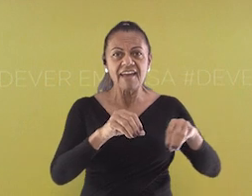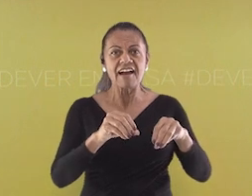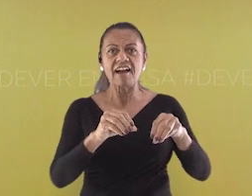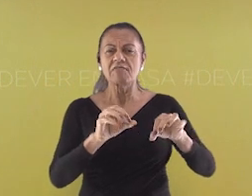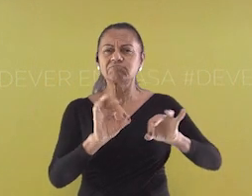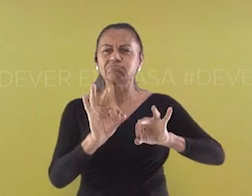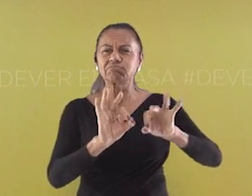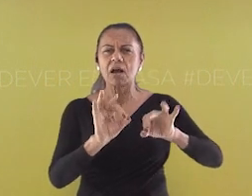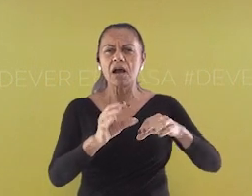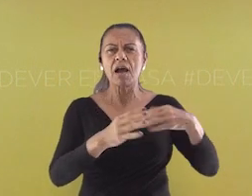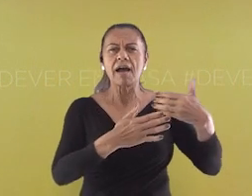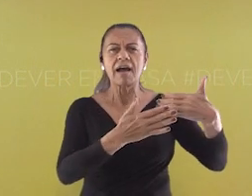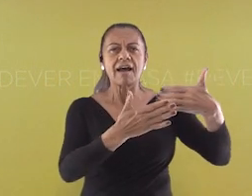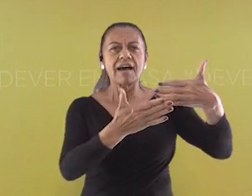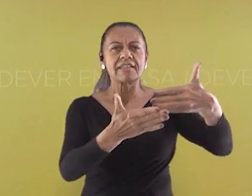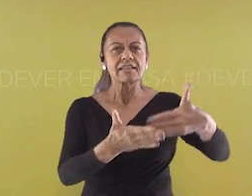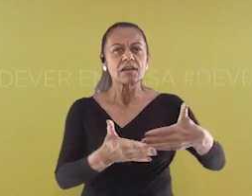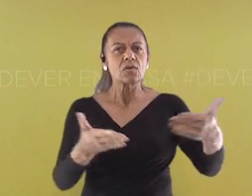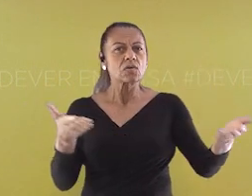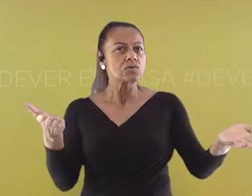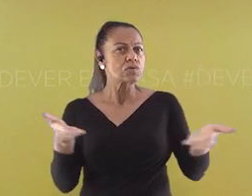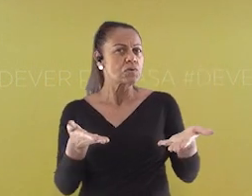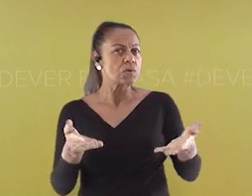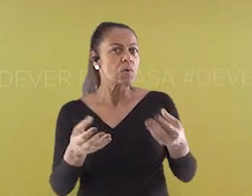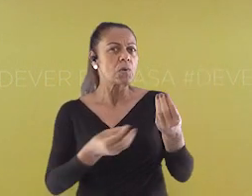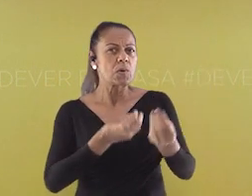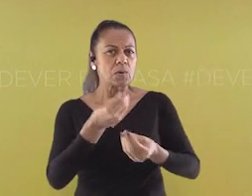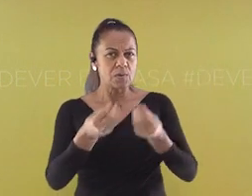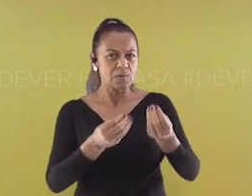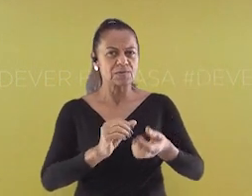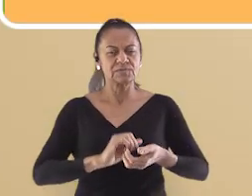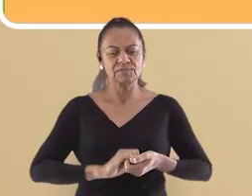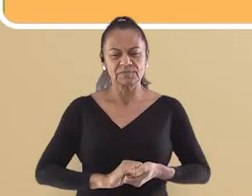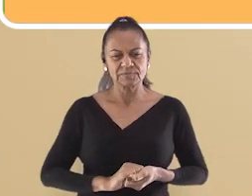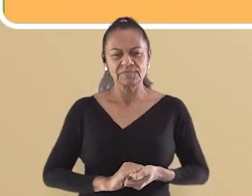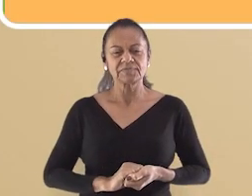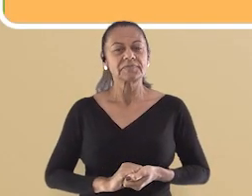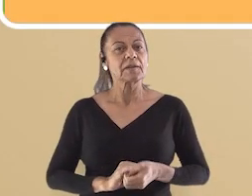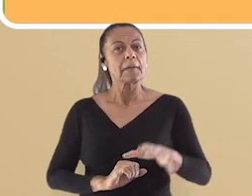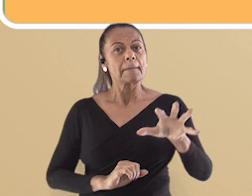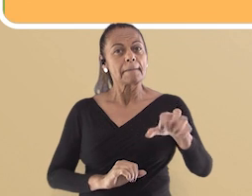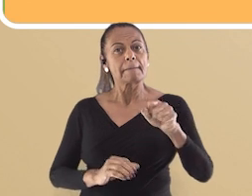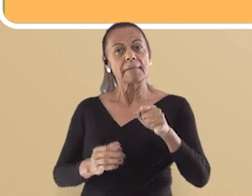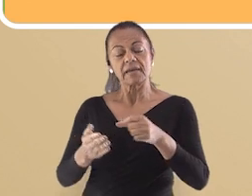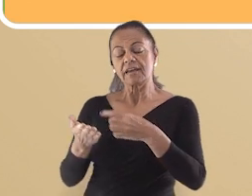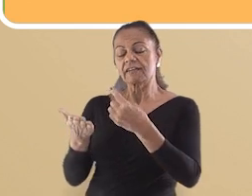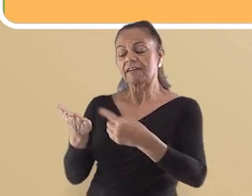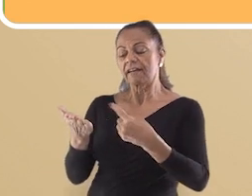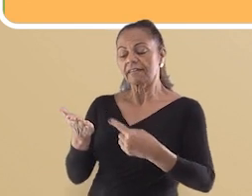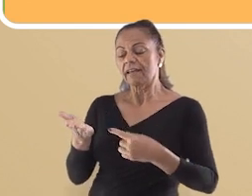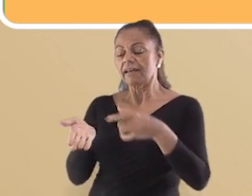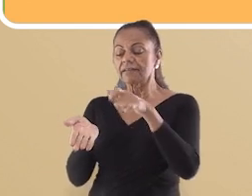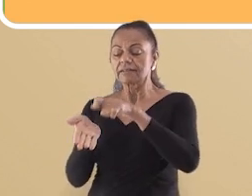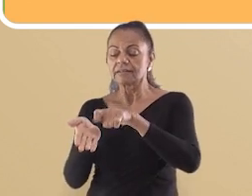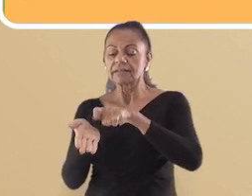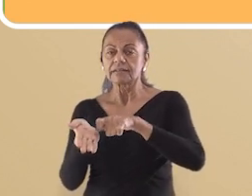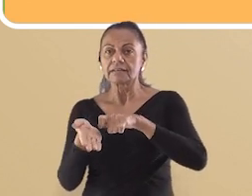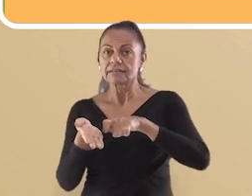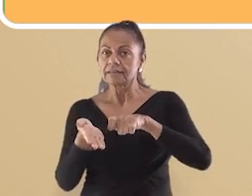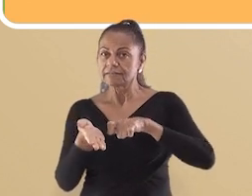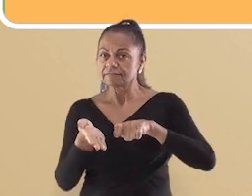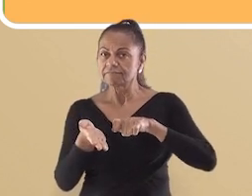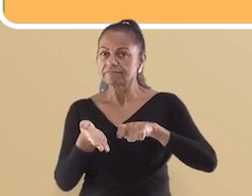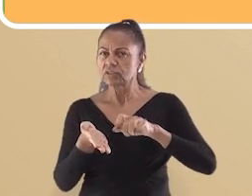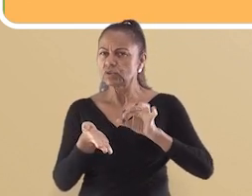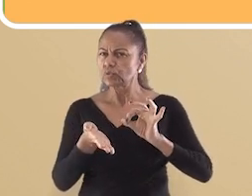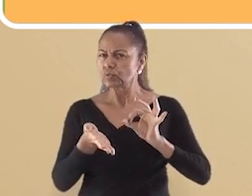o seu material. Preste atenção na nossa aula de hoje e tenha sempre em mãos um caderno ou bloquinho de